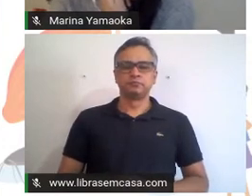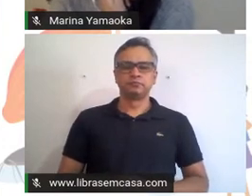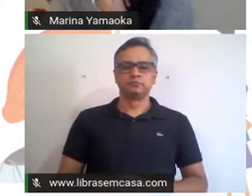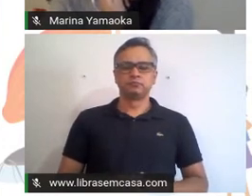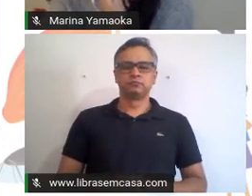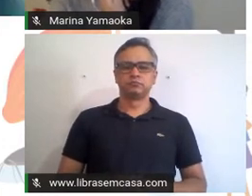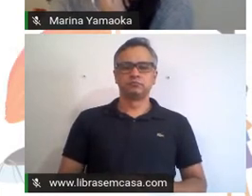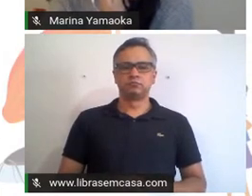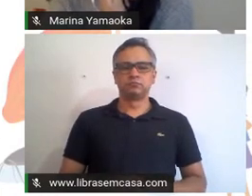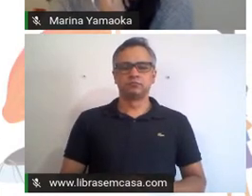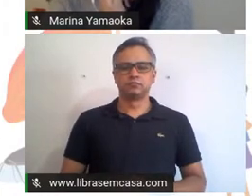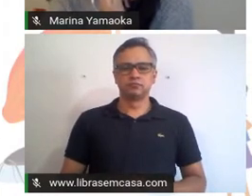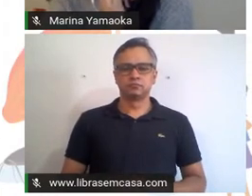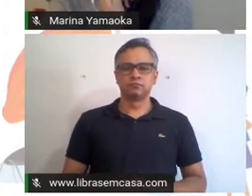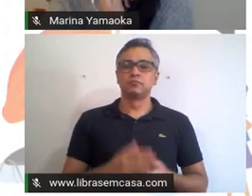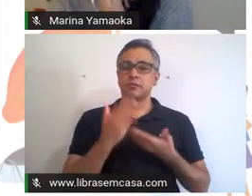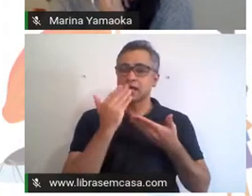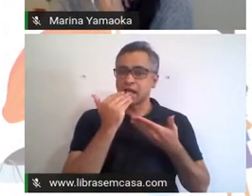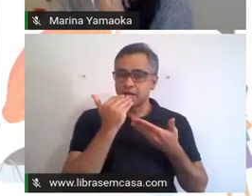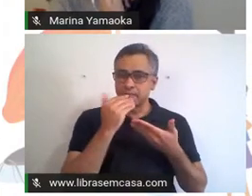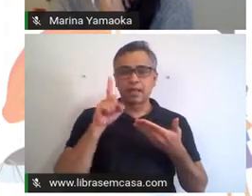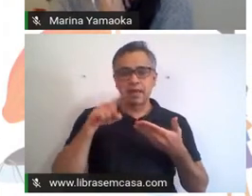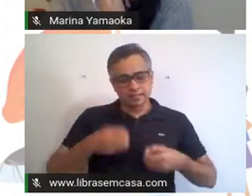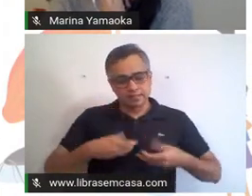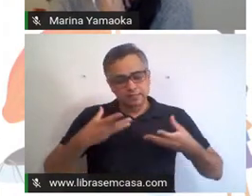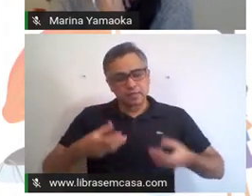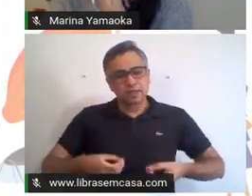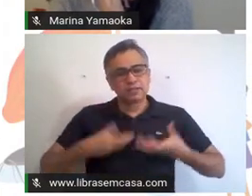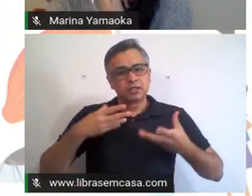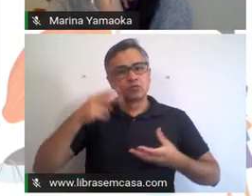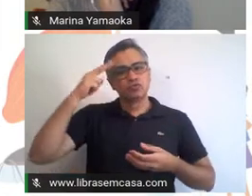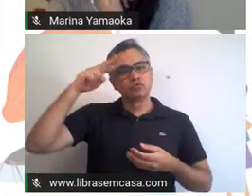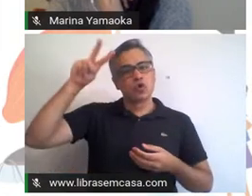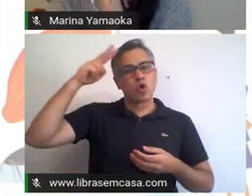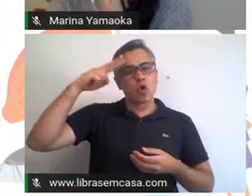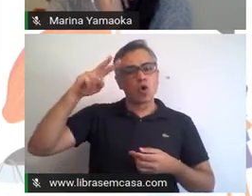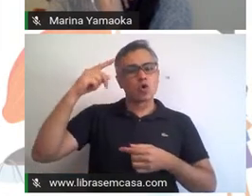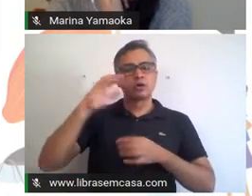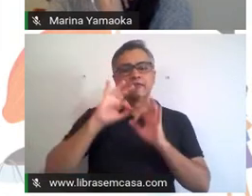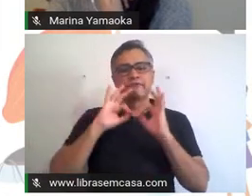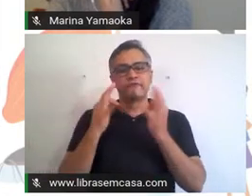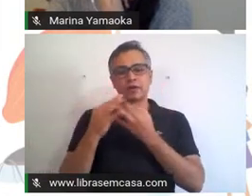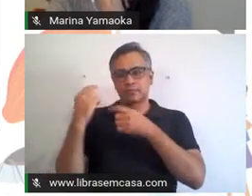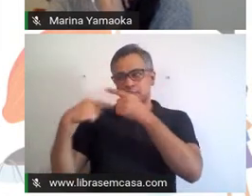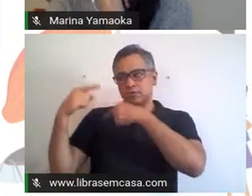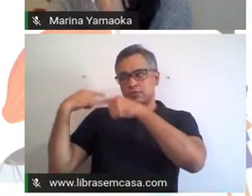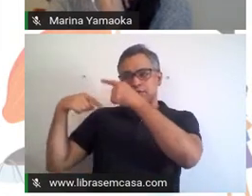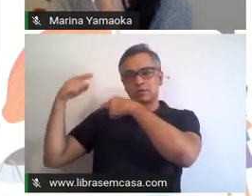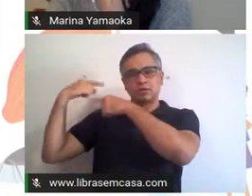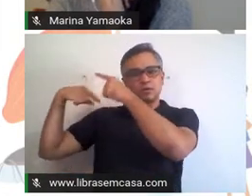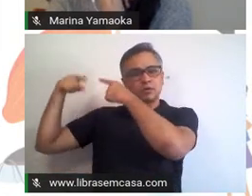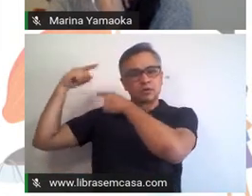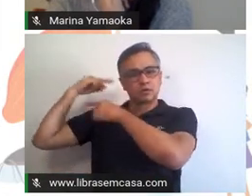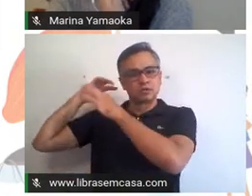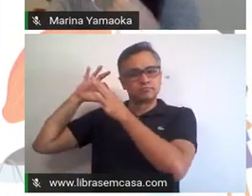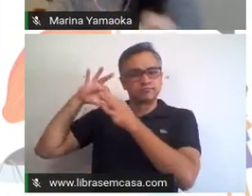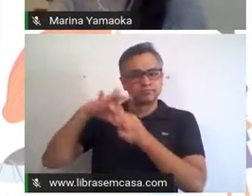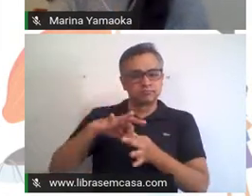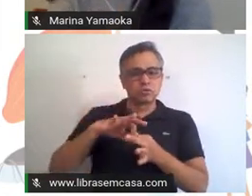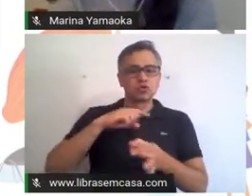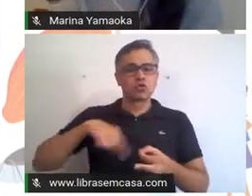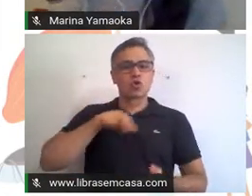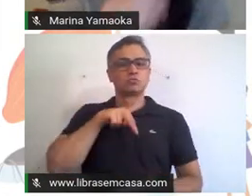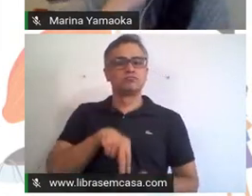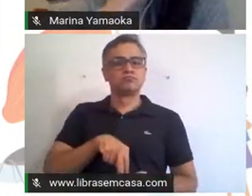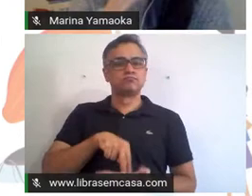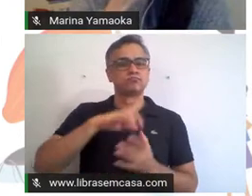alimentação ela é a expressão da nossa história, né? Da nossa ancestralidade e de como nós nos colocamos nesse planeta. Ela